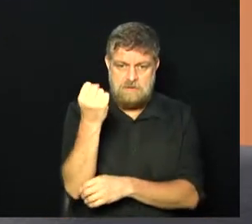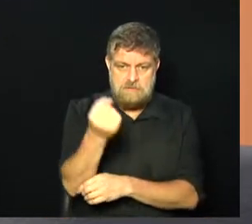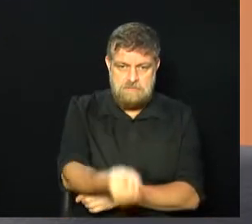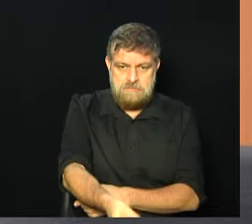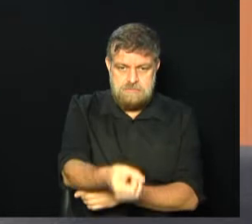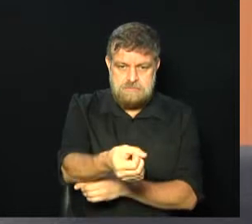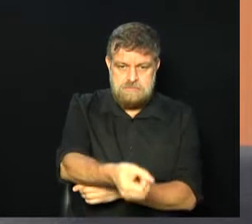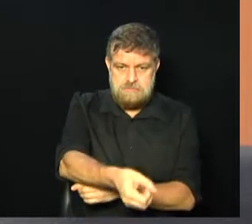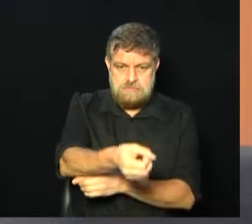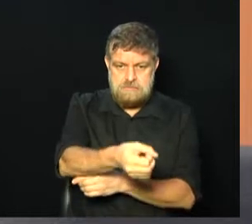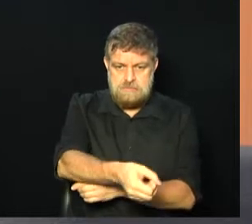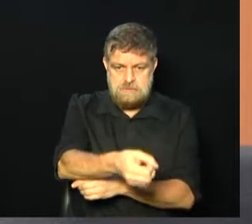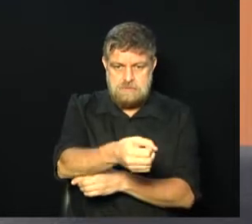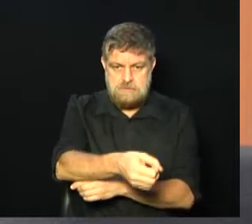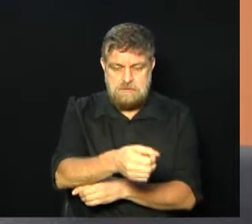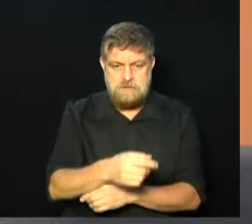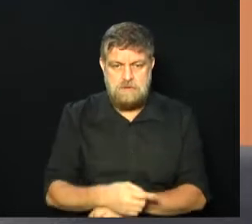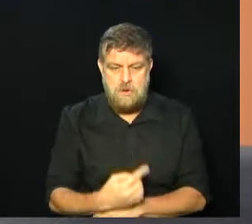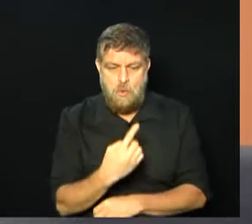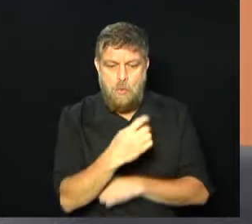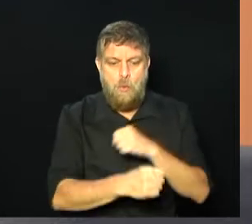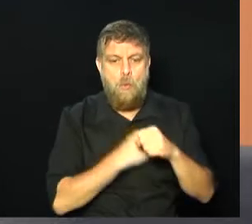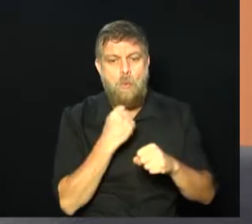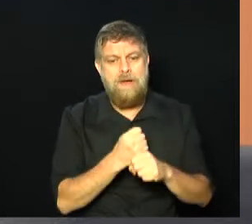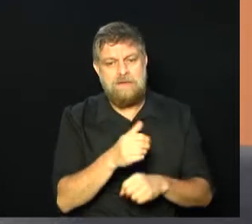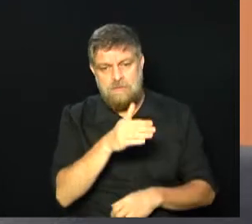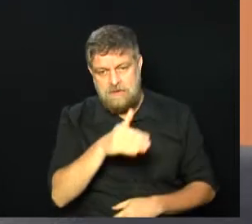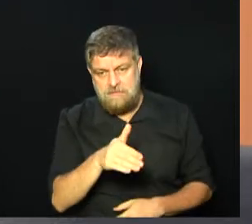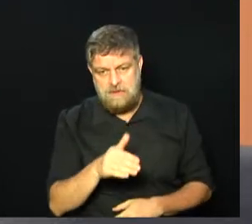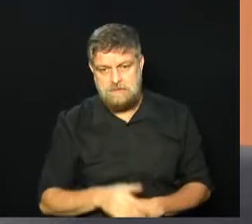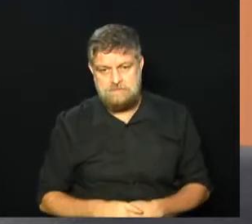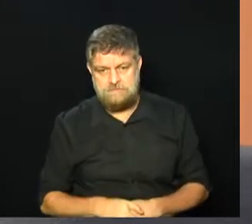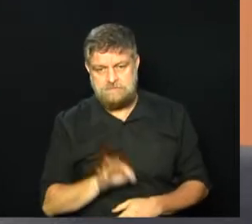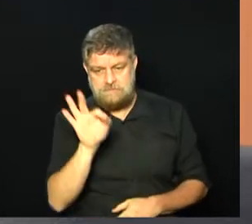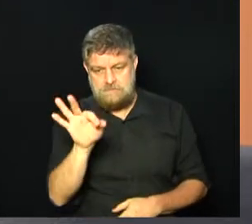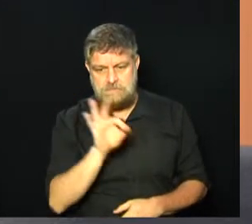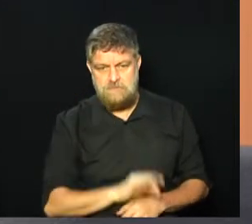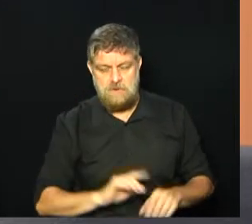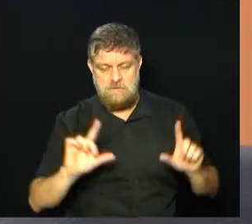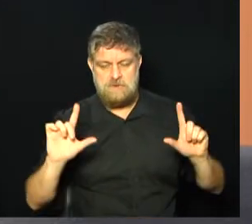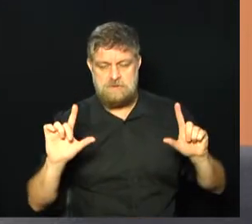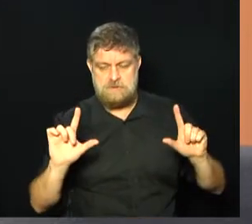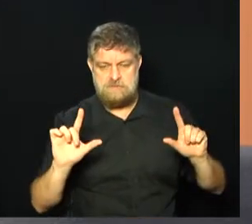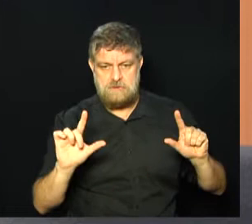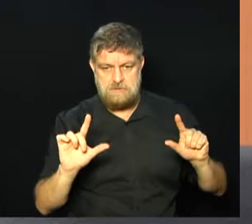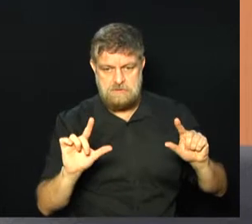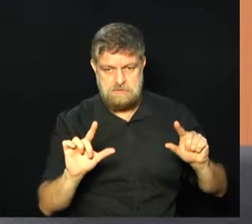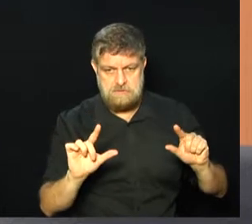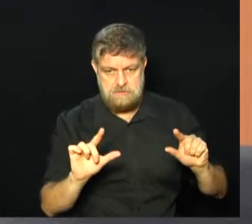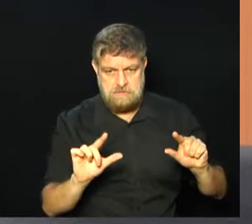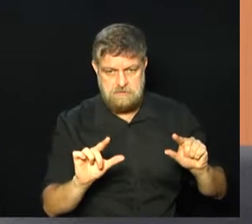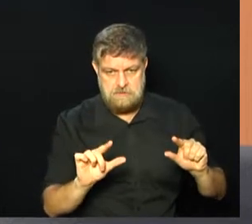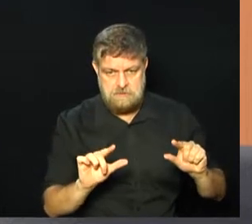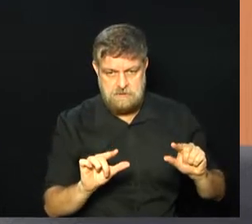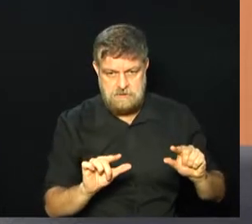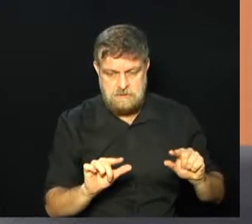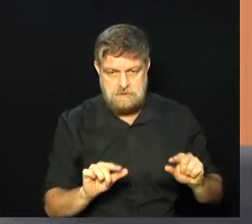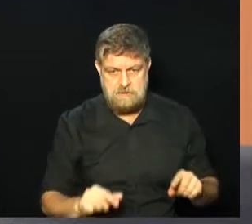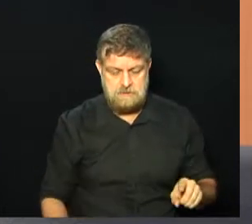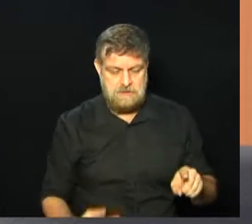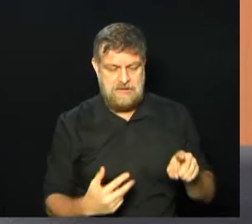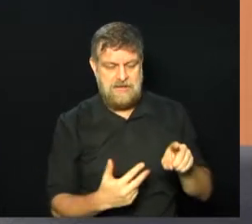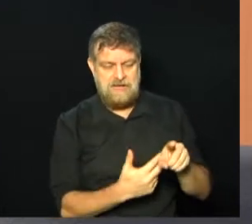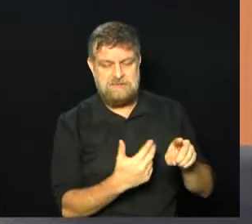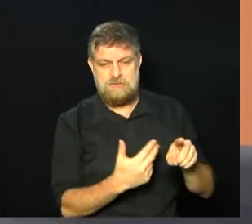impotência no primeiro ano e meio. Esse percentual vem diminuindo muito com o tempo. As cirurgias de